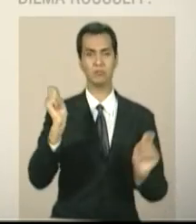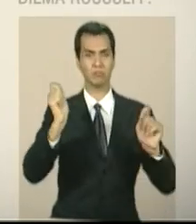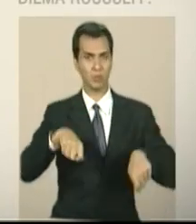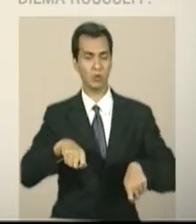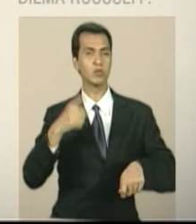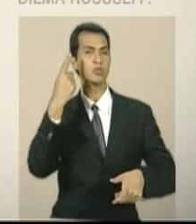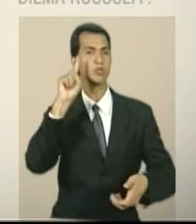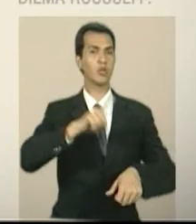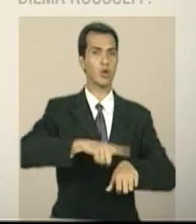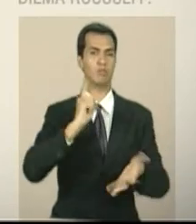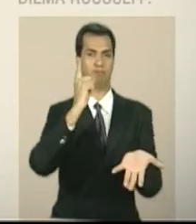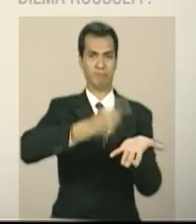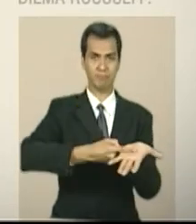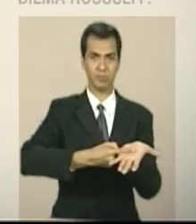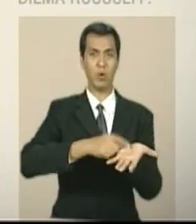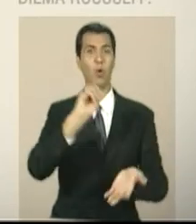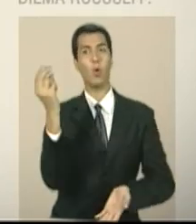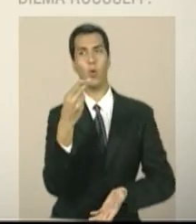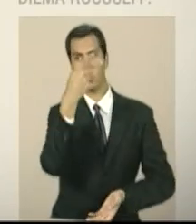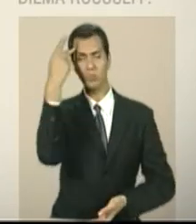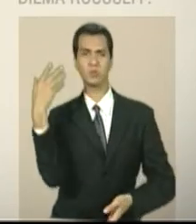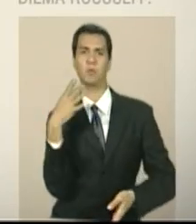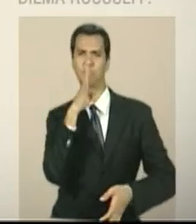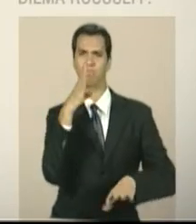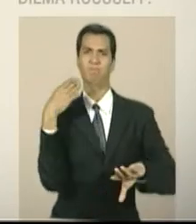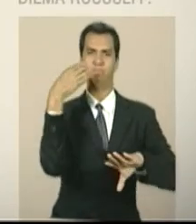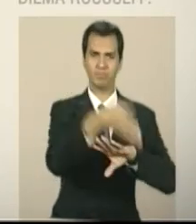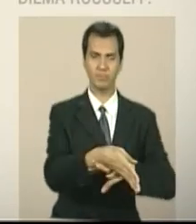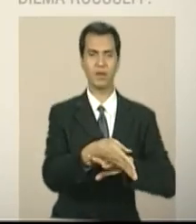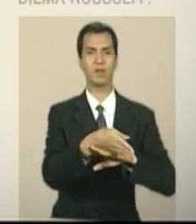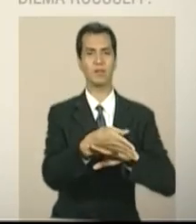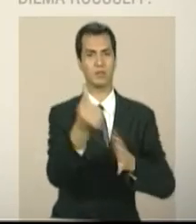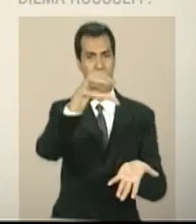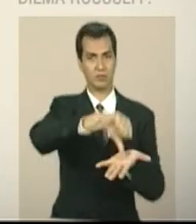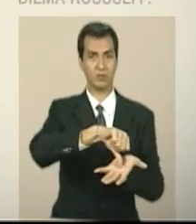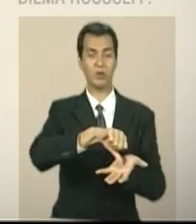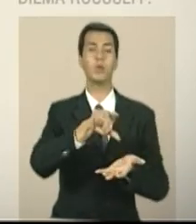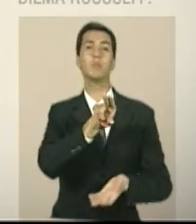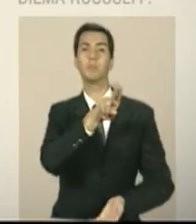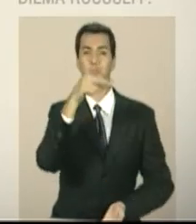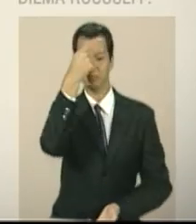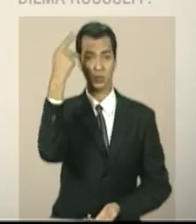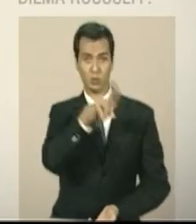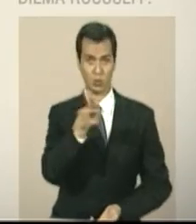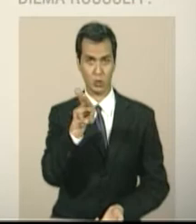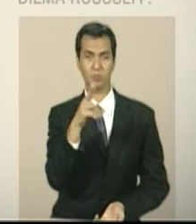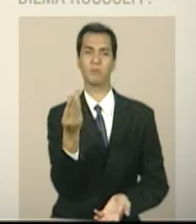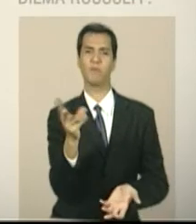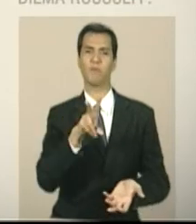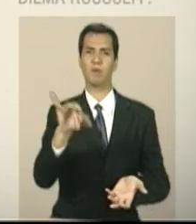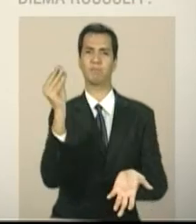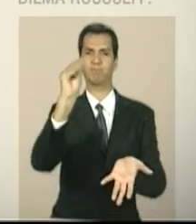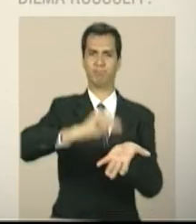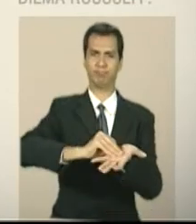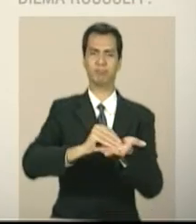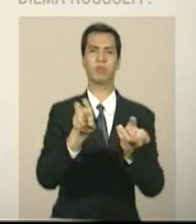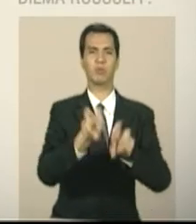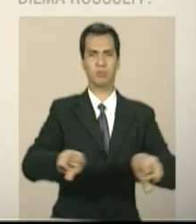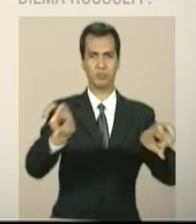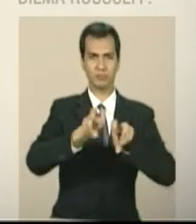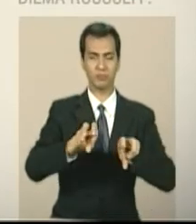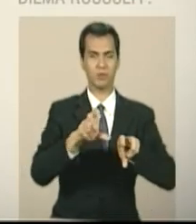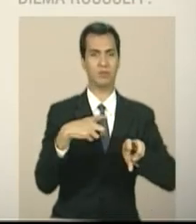atendimento ou quando ela chega uma agência o nome dessa pessoa vai para um sistema de computadores assim